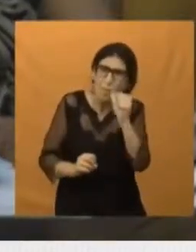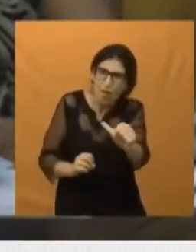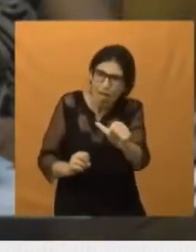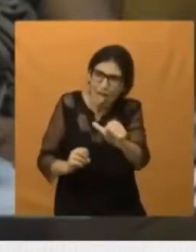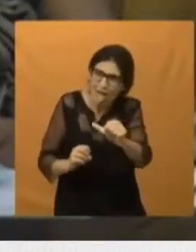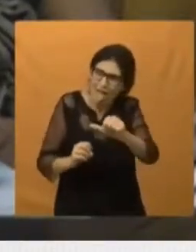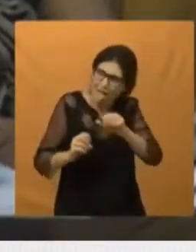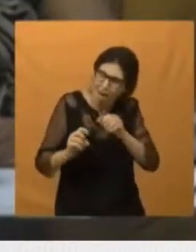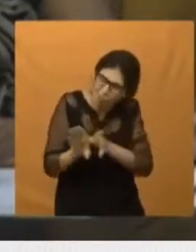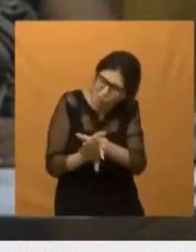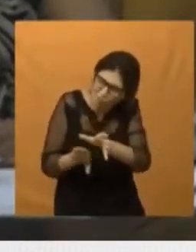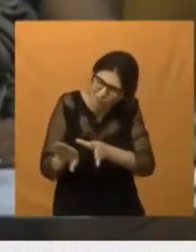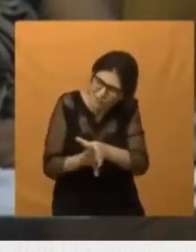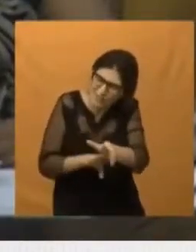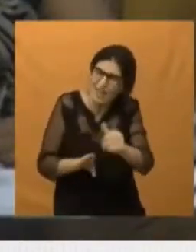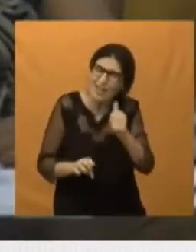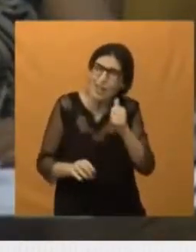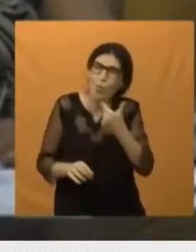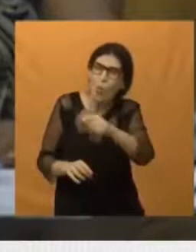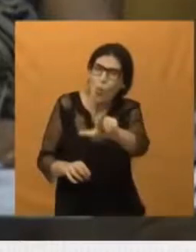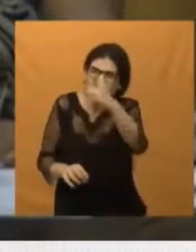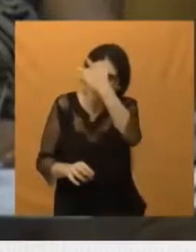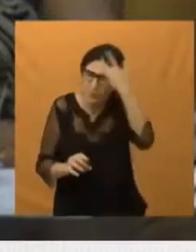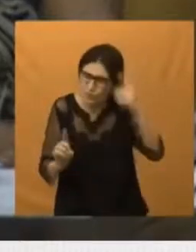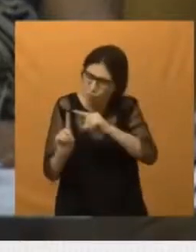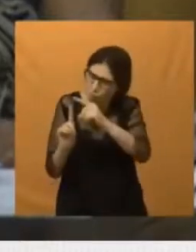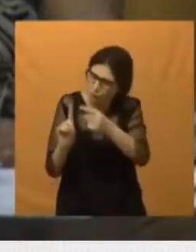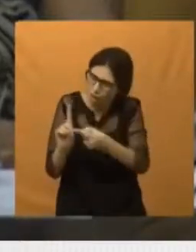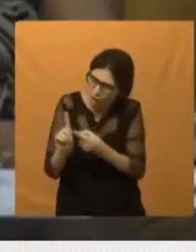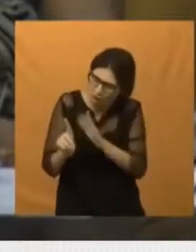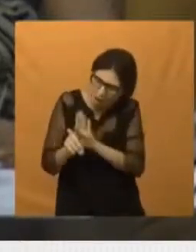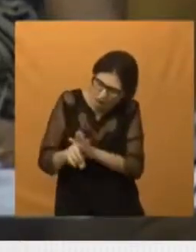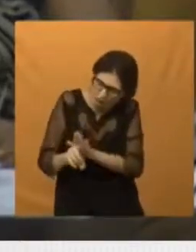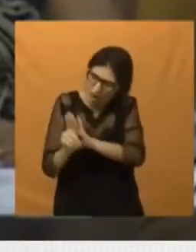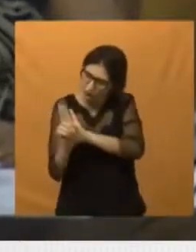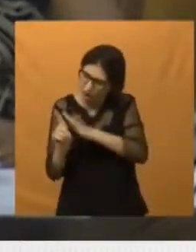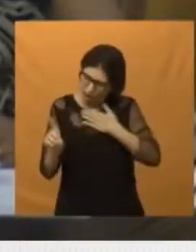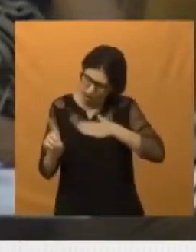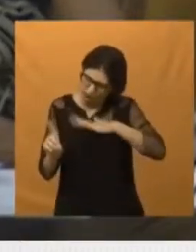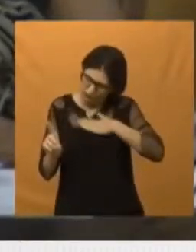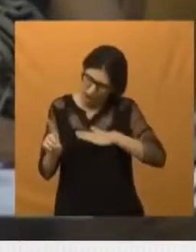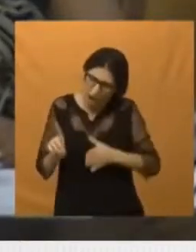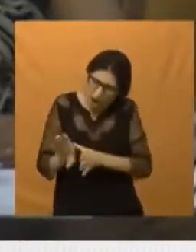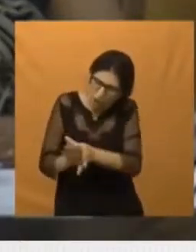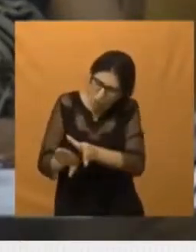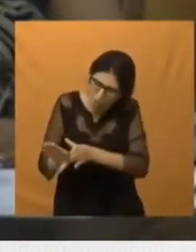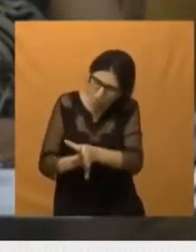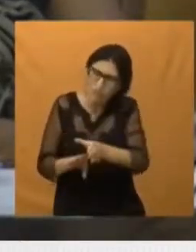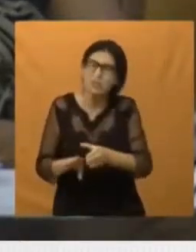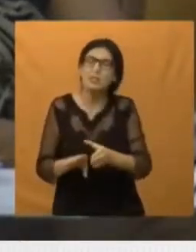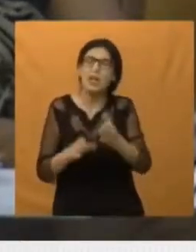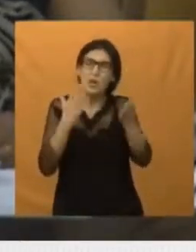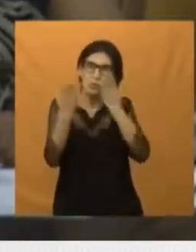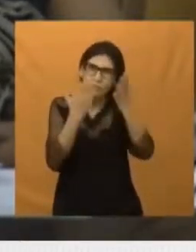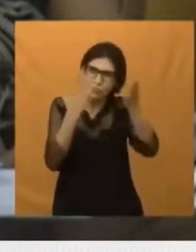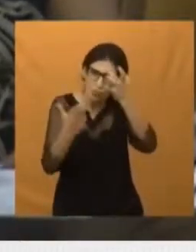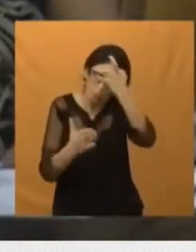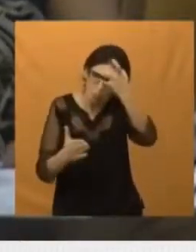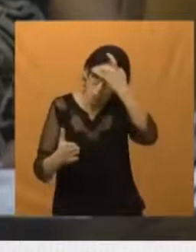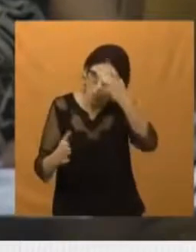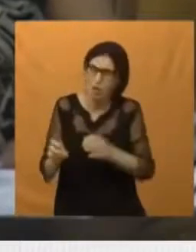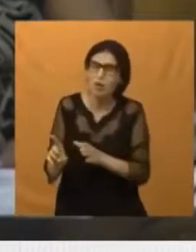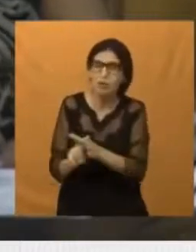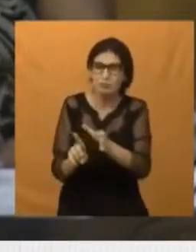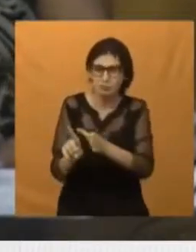reconhecido, também baseado em evidências científicas pela Organização Mundial de Saúde, como trazendo